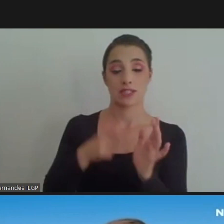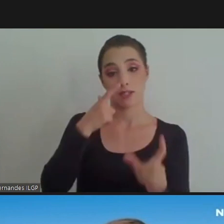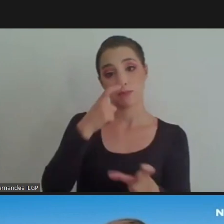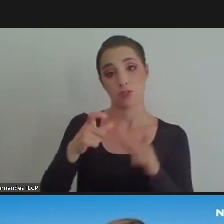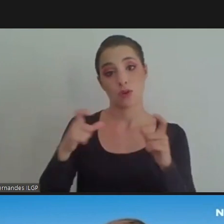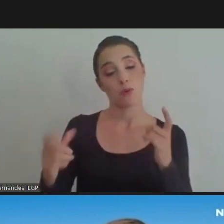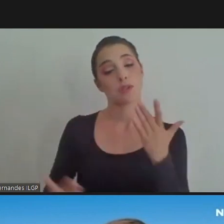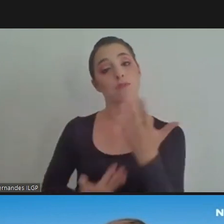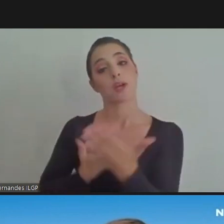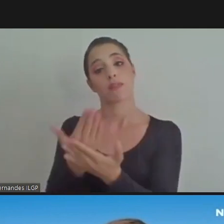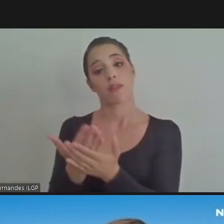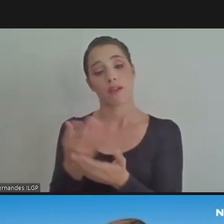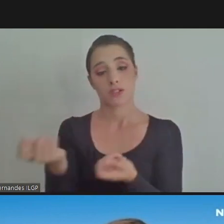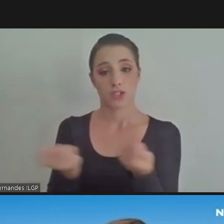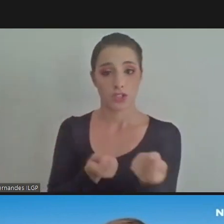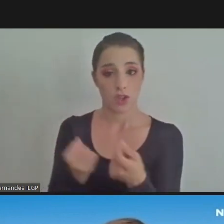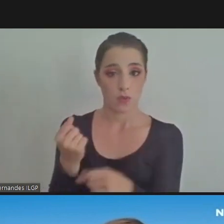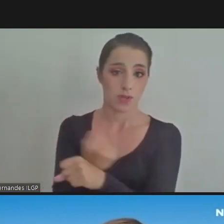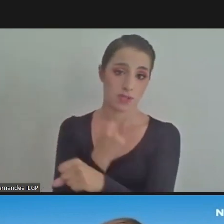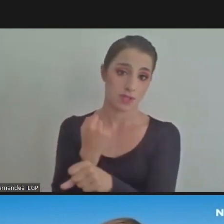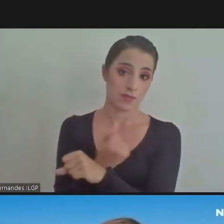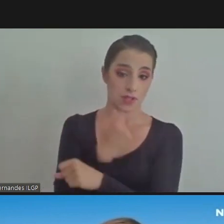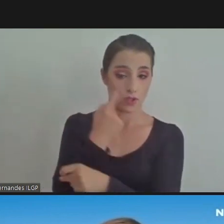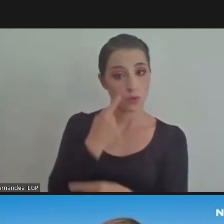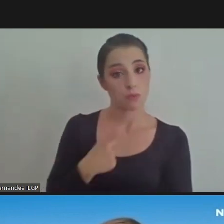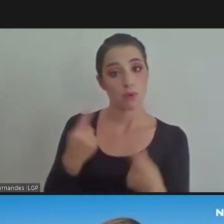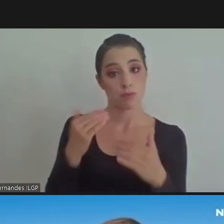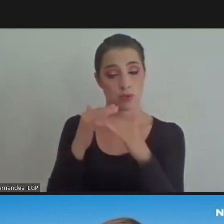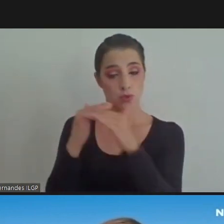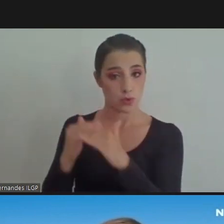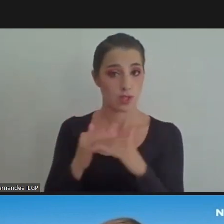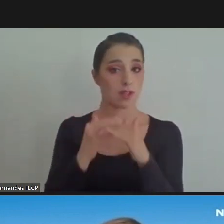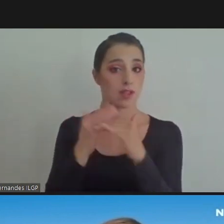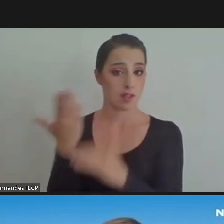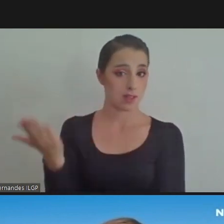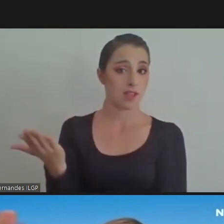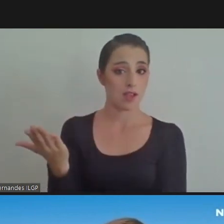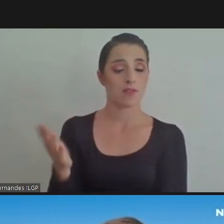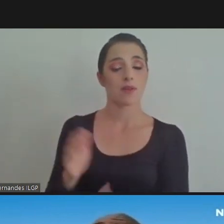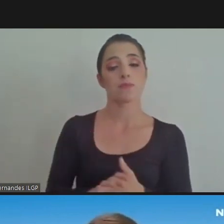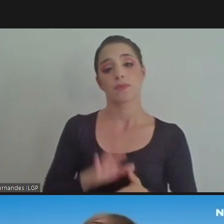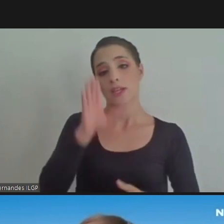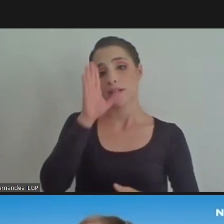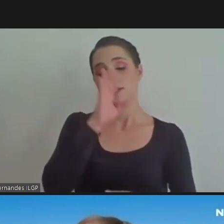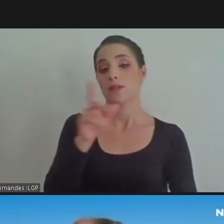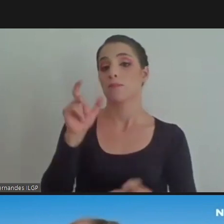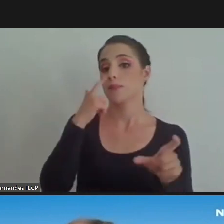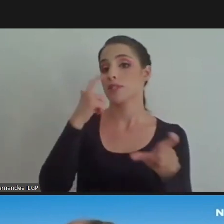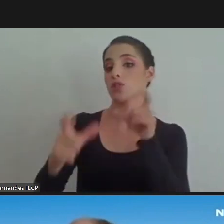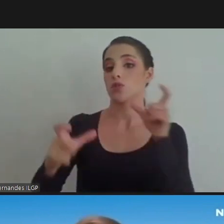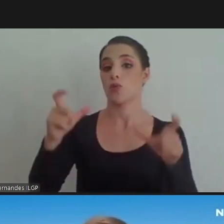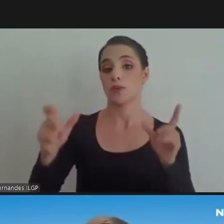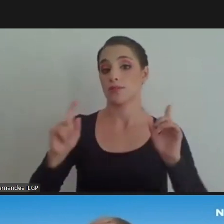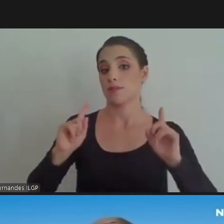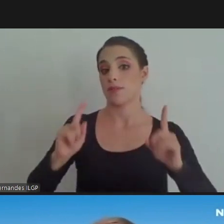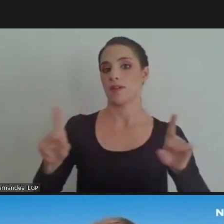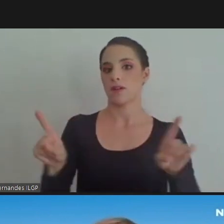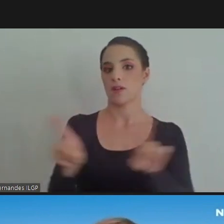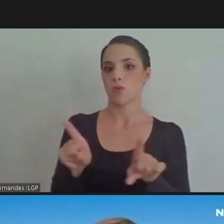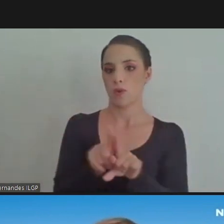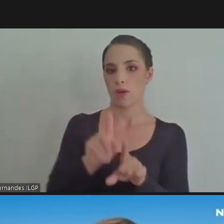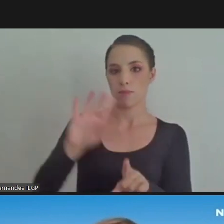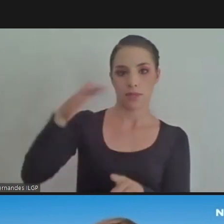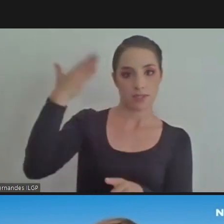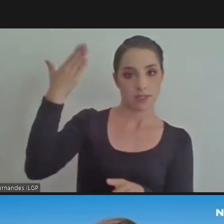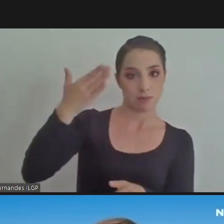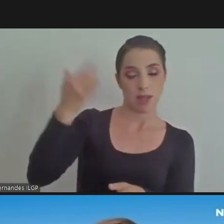e o serviço público inovadores e sustentáveis. E tendo este denominador comum presente, as pessoas, peço aqui